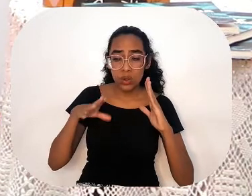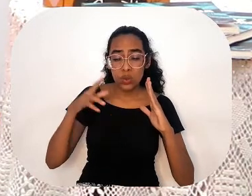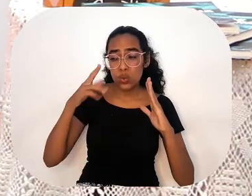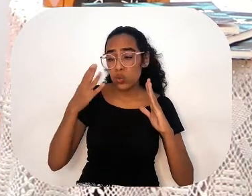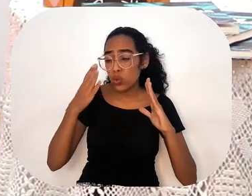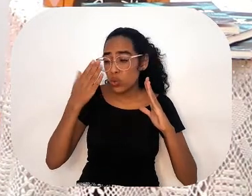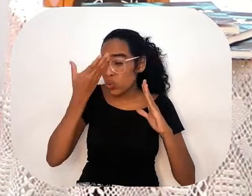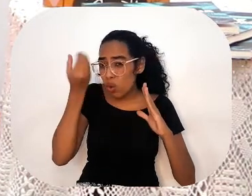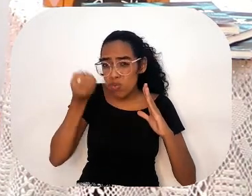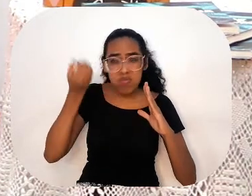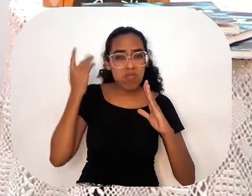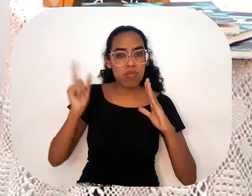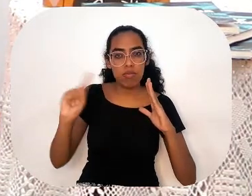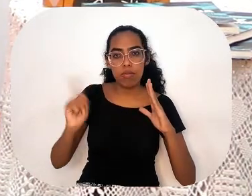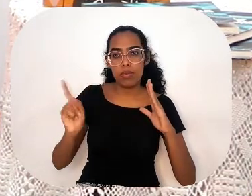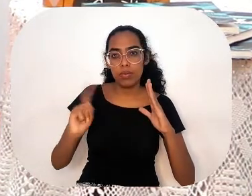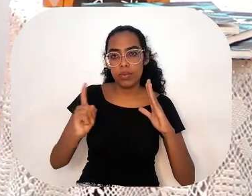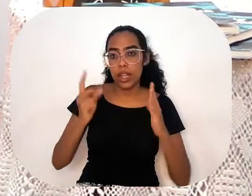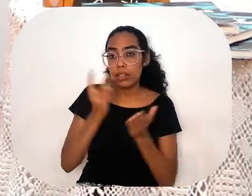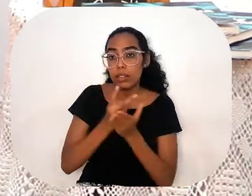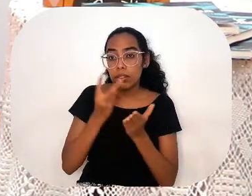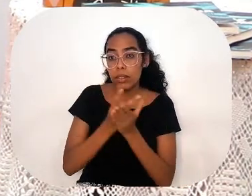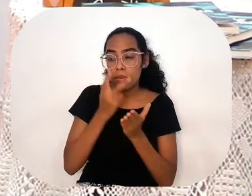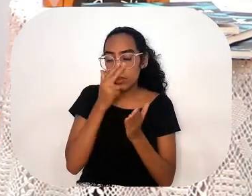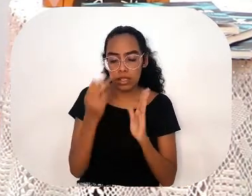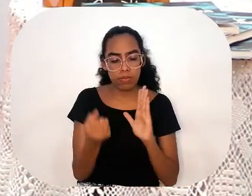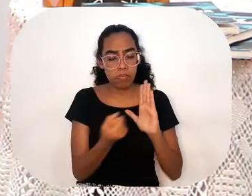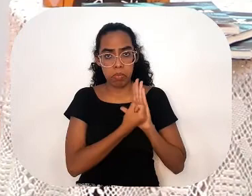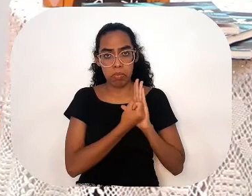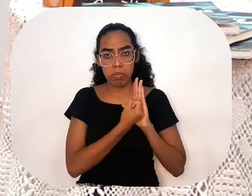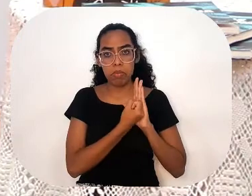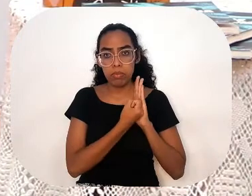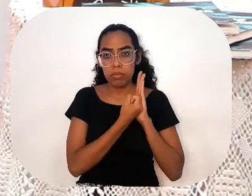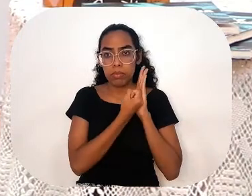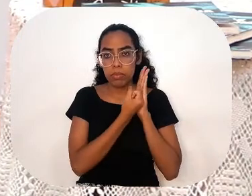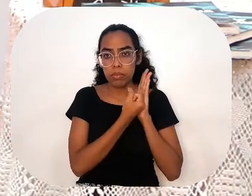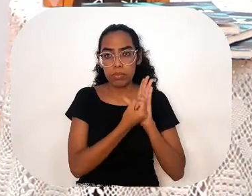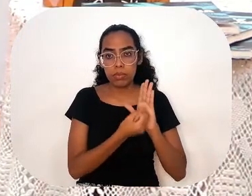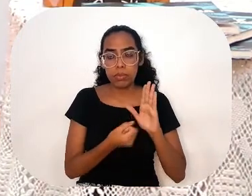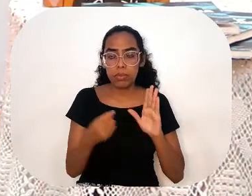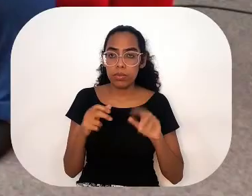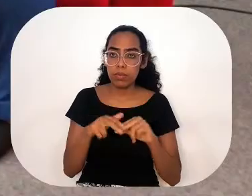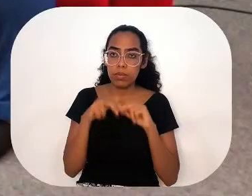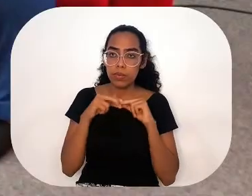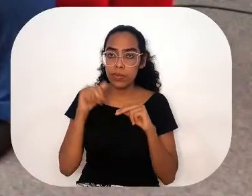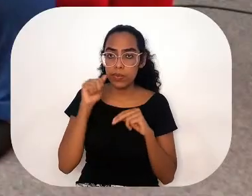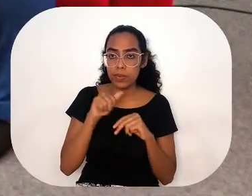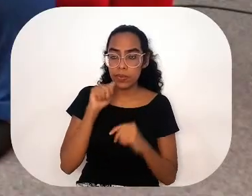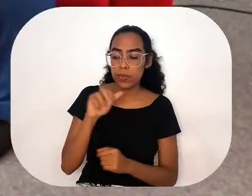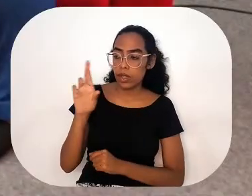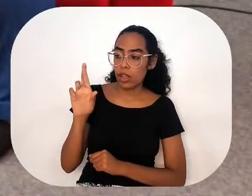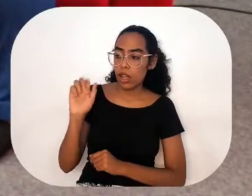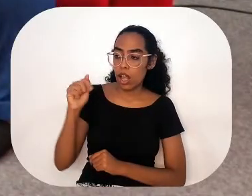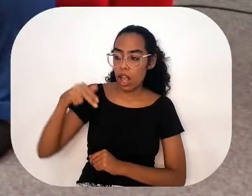deixa de lado a gente sempre leva com a gente esses lugares especiais pelos quais a gente passou e a Raquel de